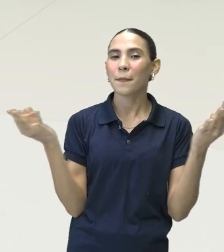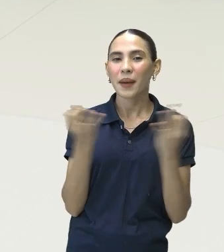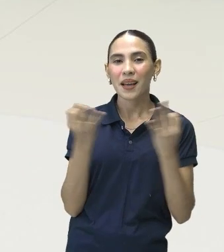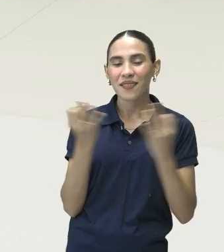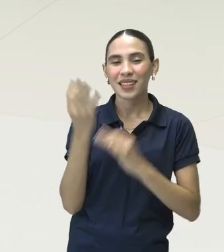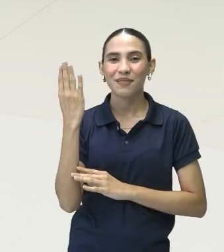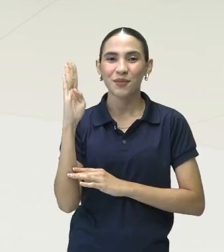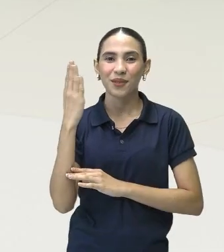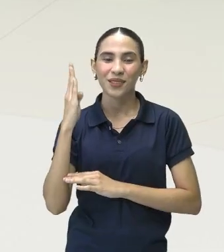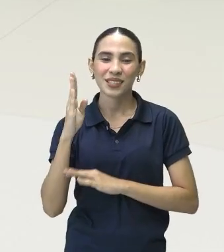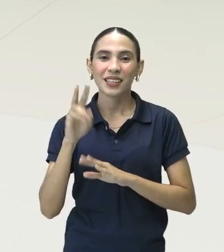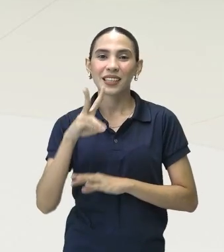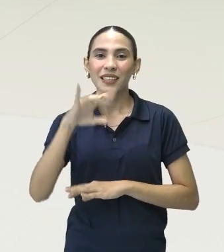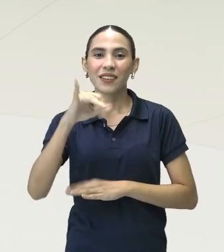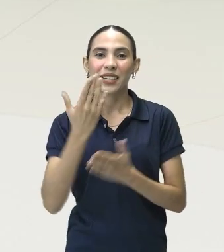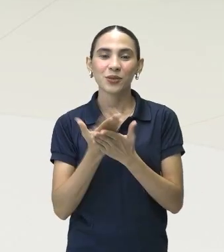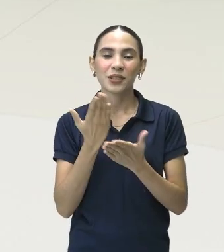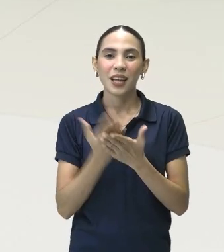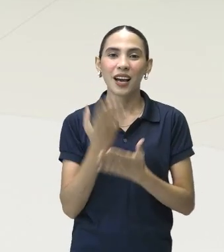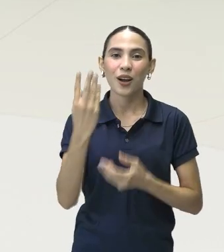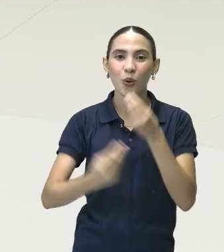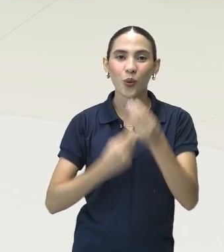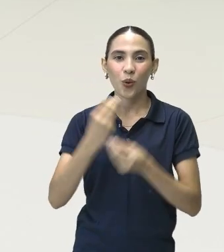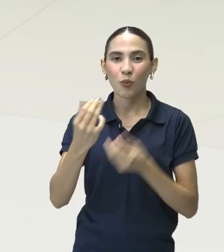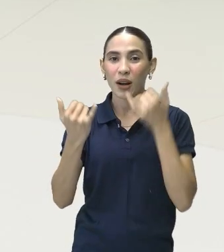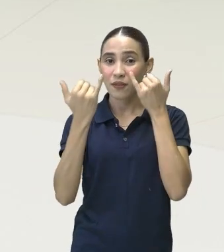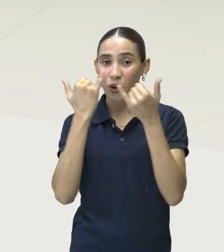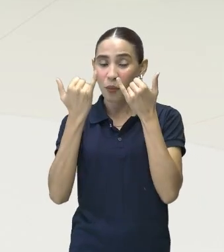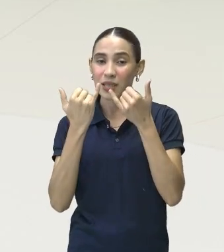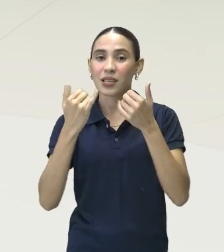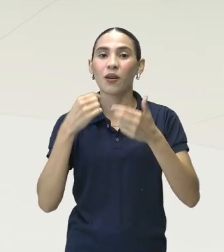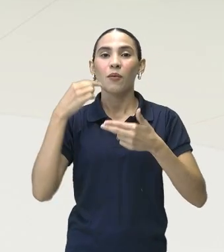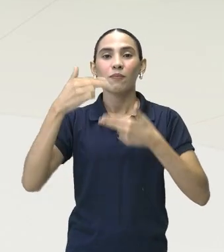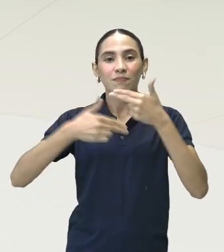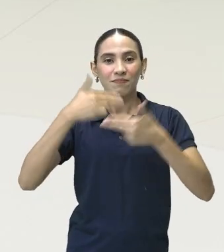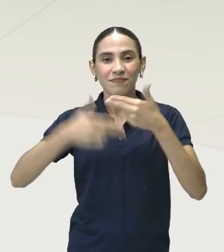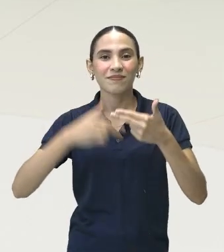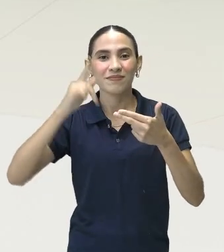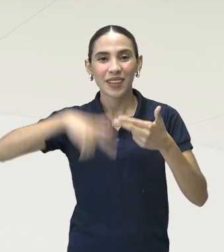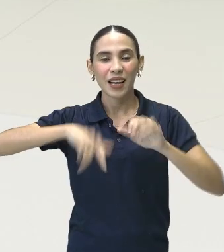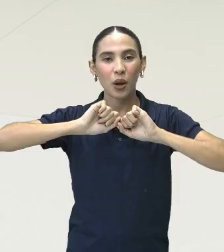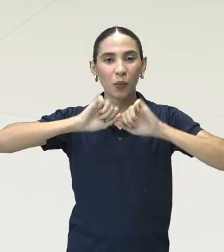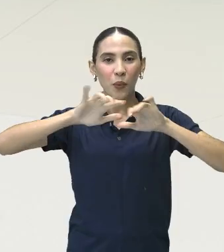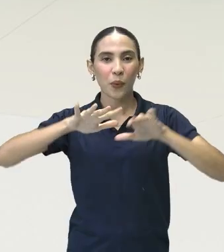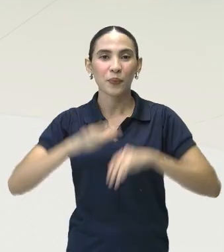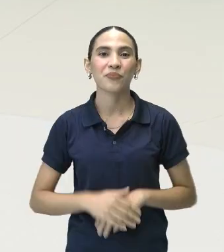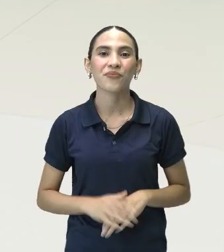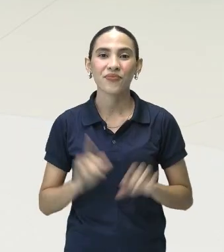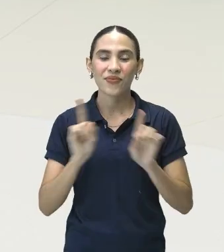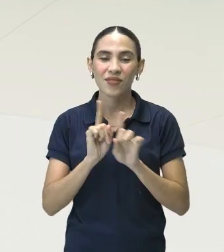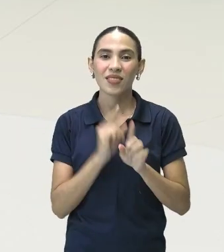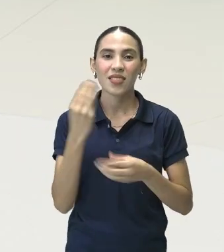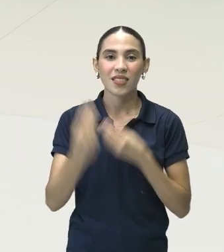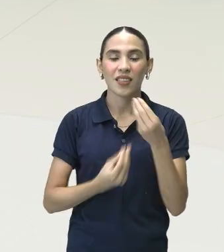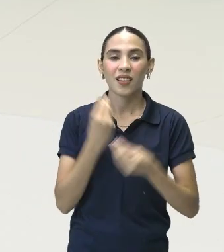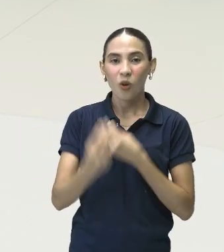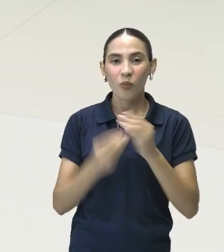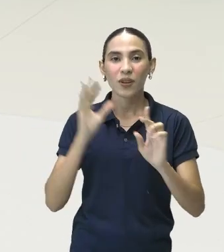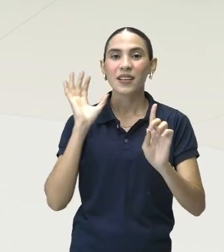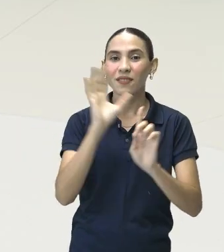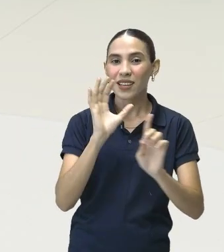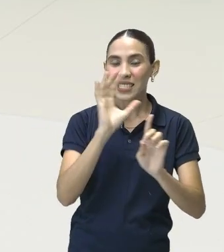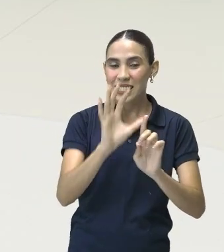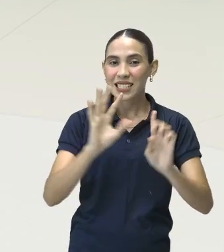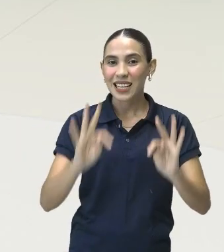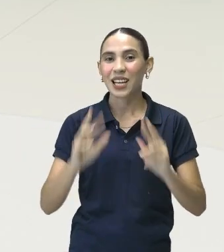biologia, que estuda como as informações hereditárias são transmitidas e como elas influenciam